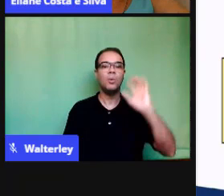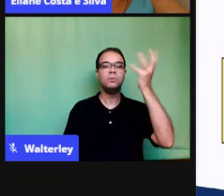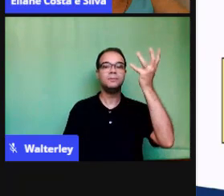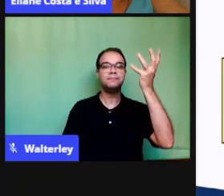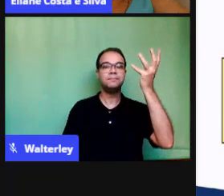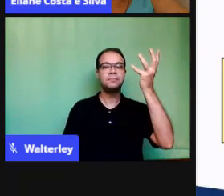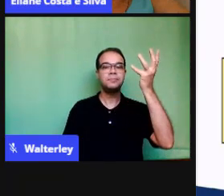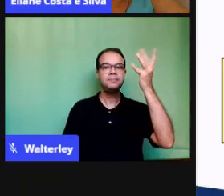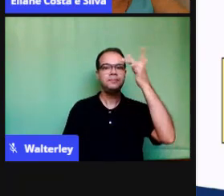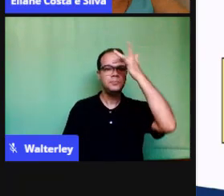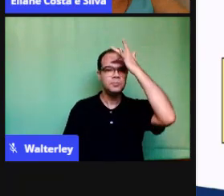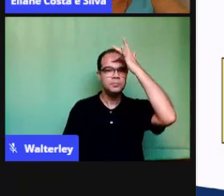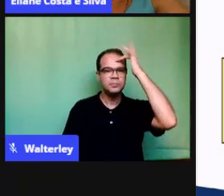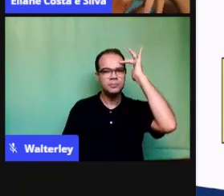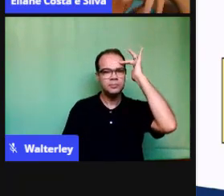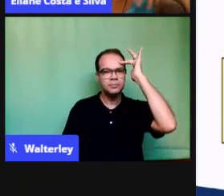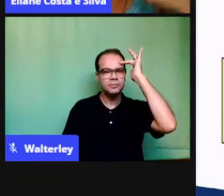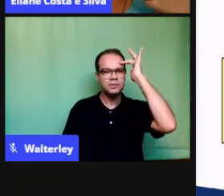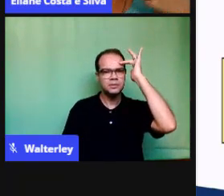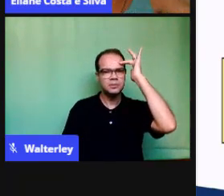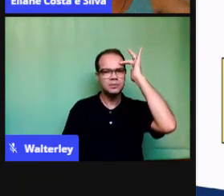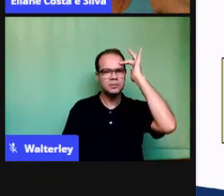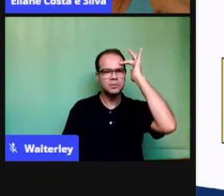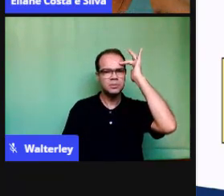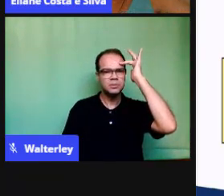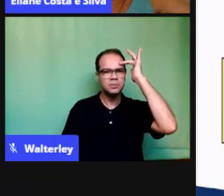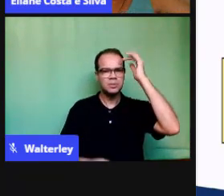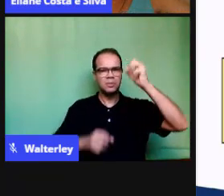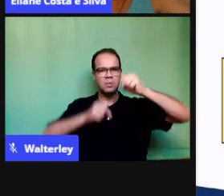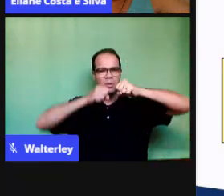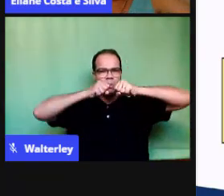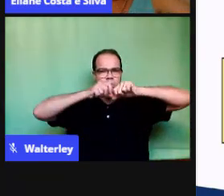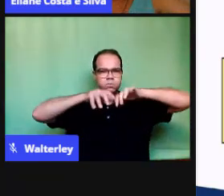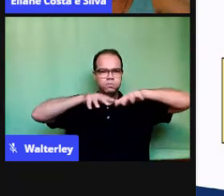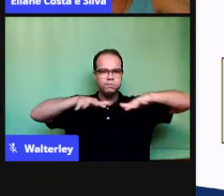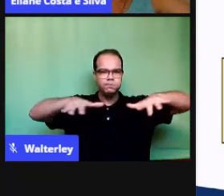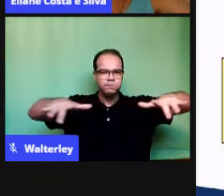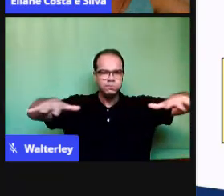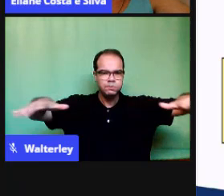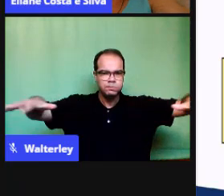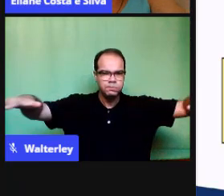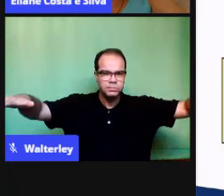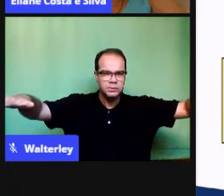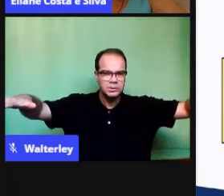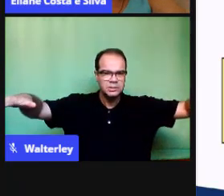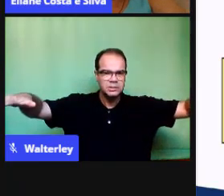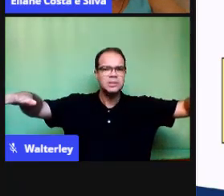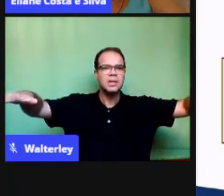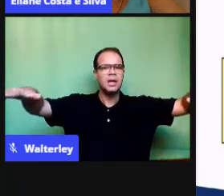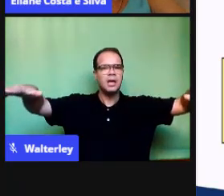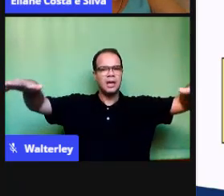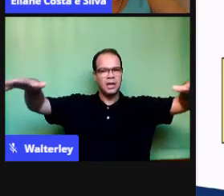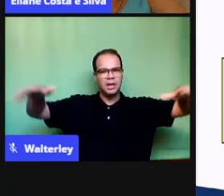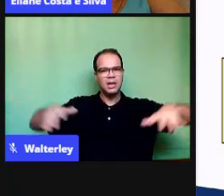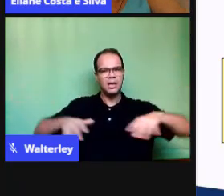Inglaterra criou-se em 1965 uma espécie de CPI, né, uma comissão parlamentar,